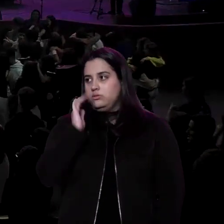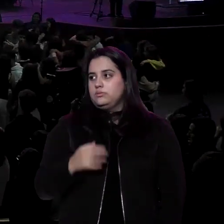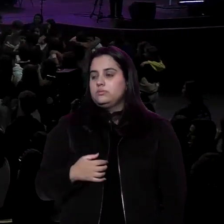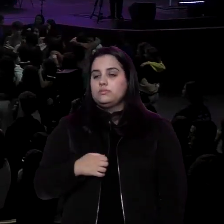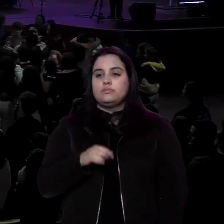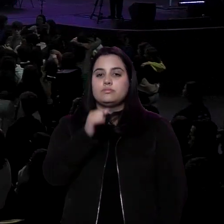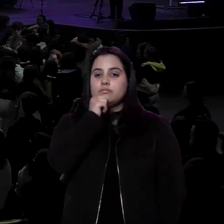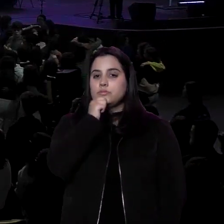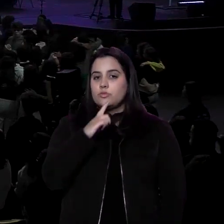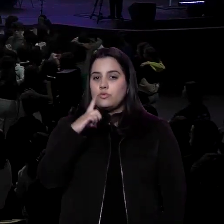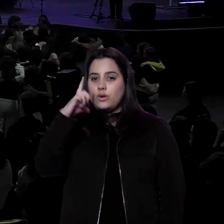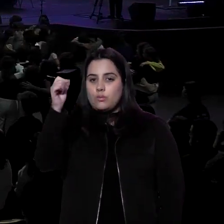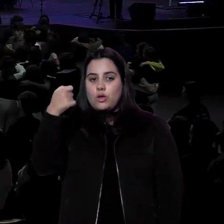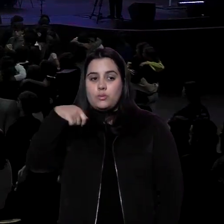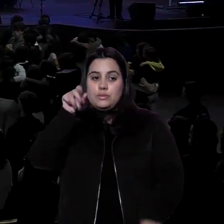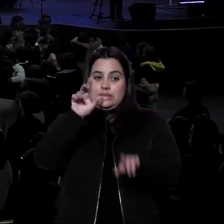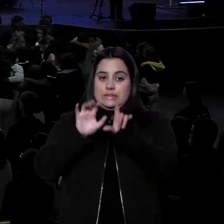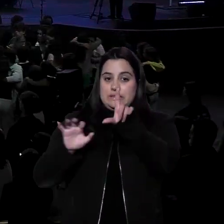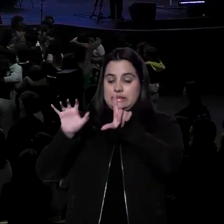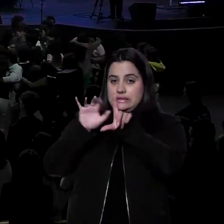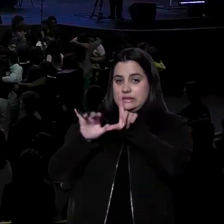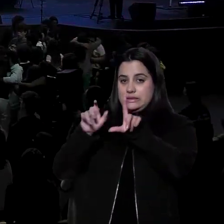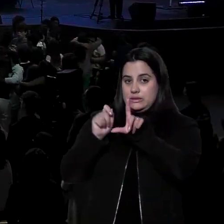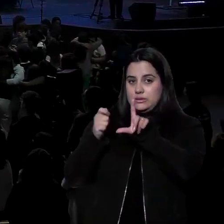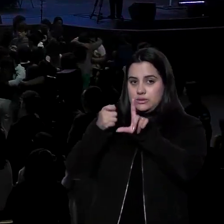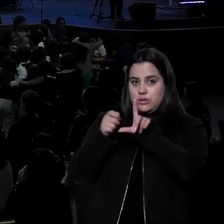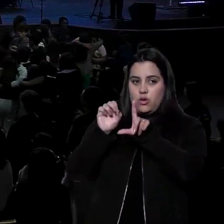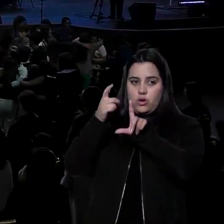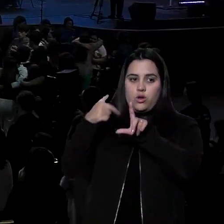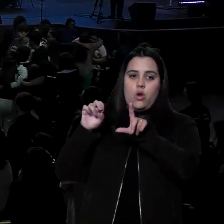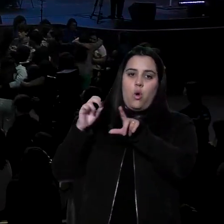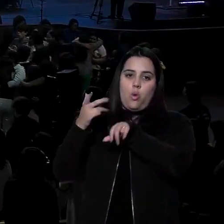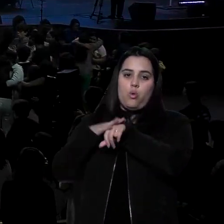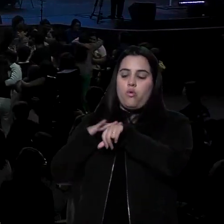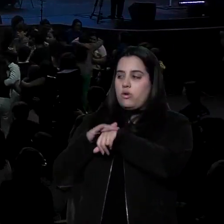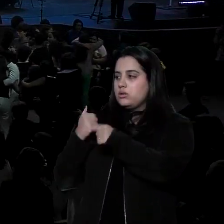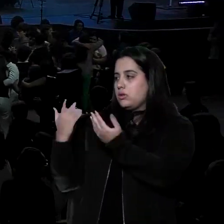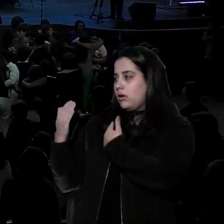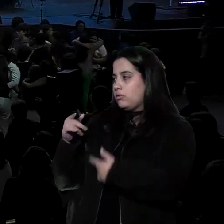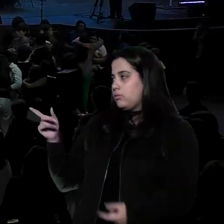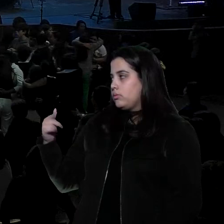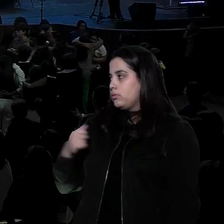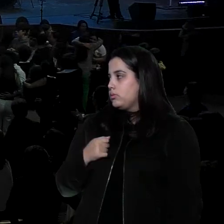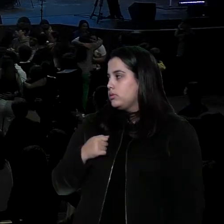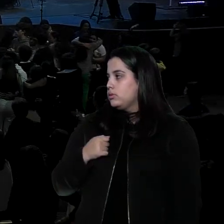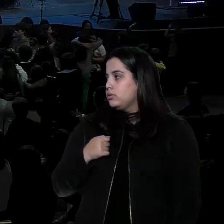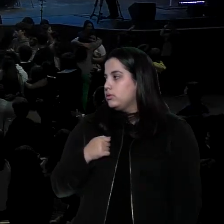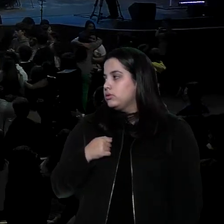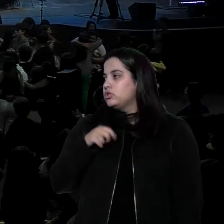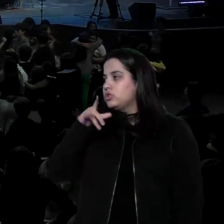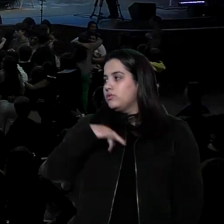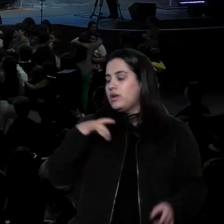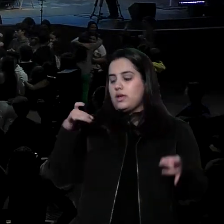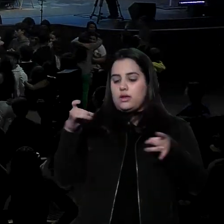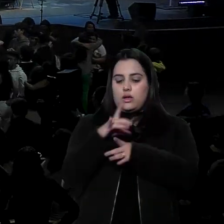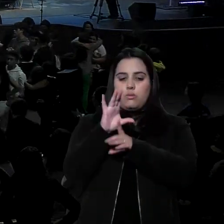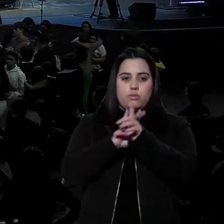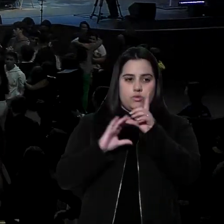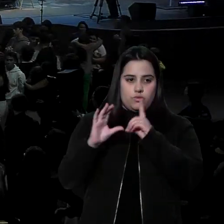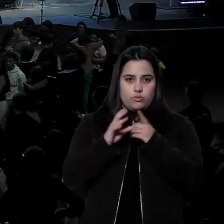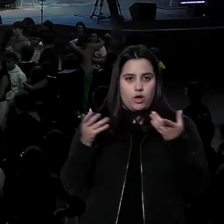vá embora sem apontar o teu celular para esse QR Code ou falar com esse pessoal aqui. Não vá embora ainda, a gente vai encerrar esse